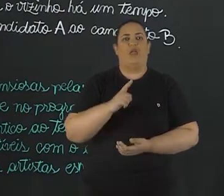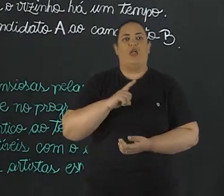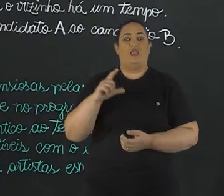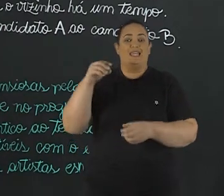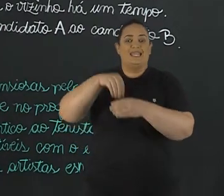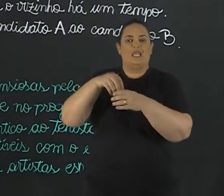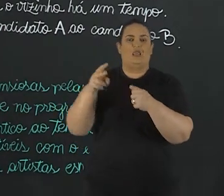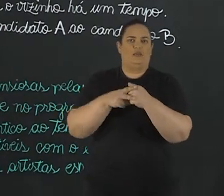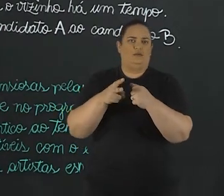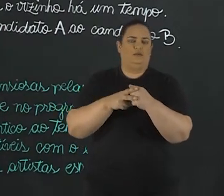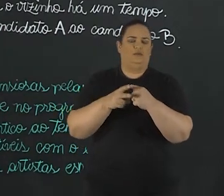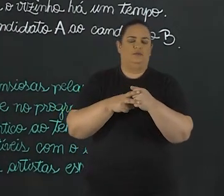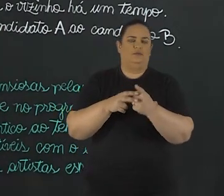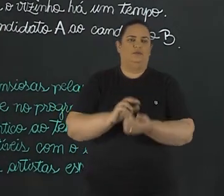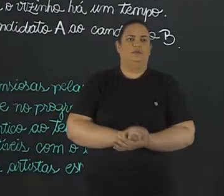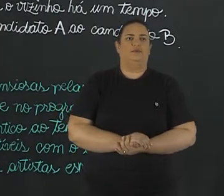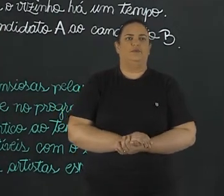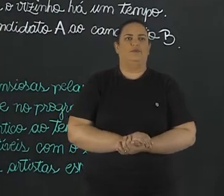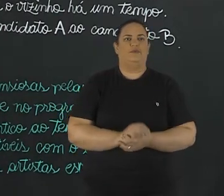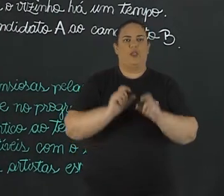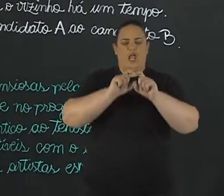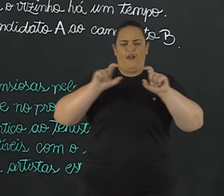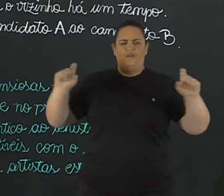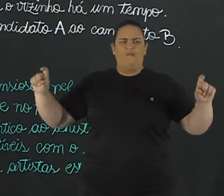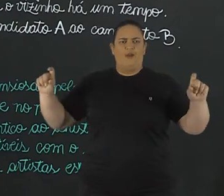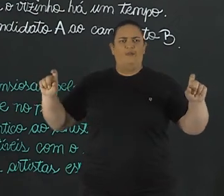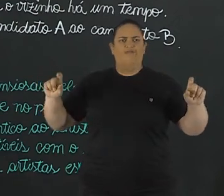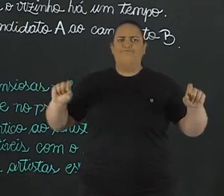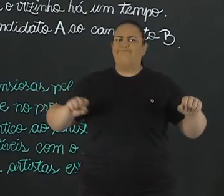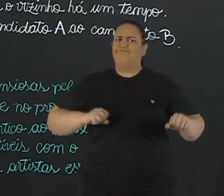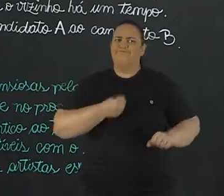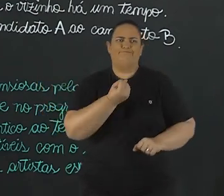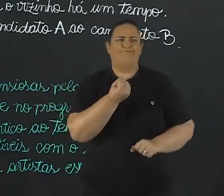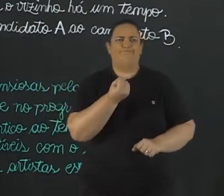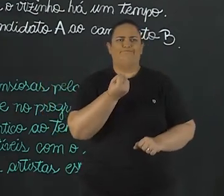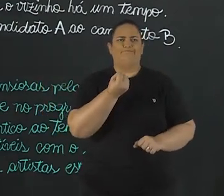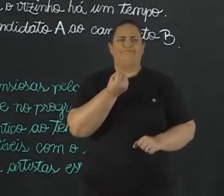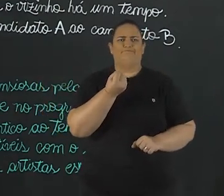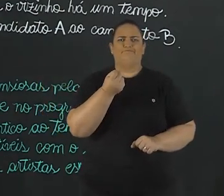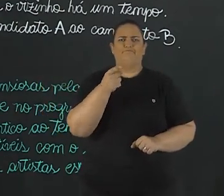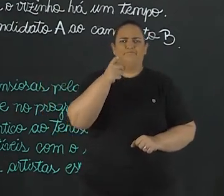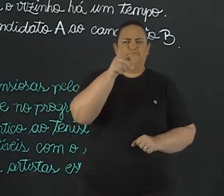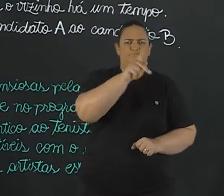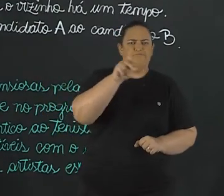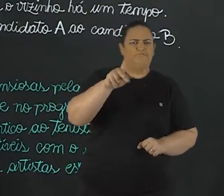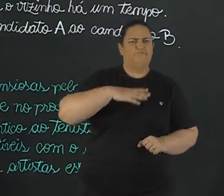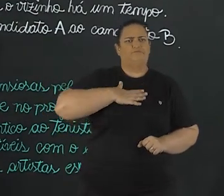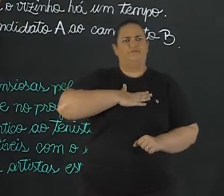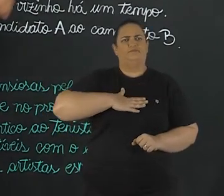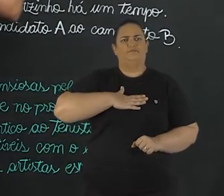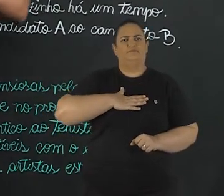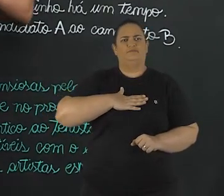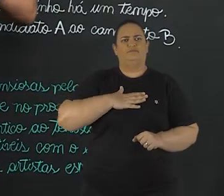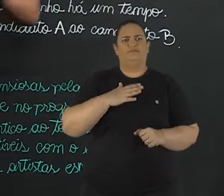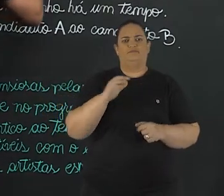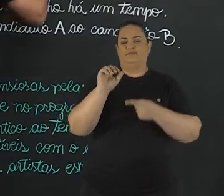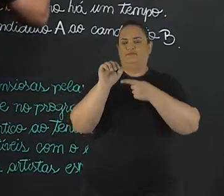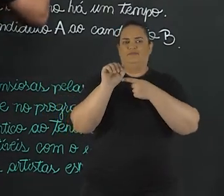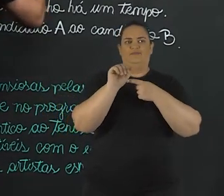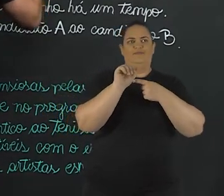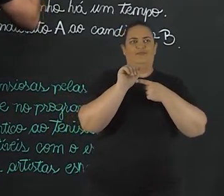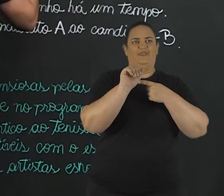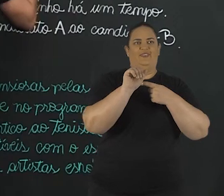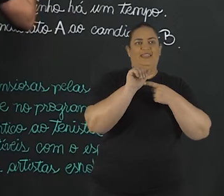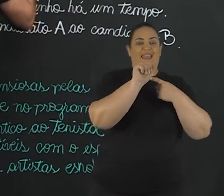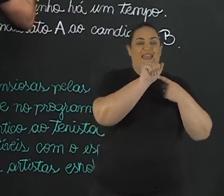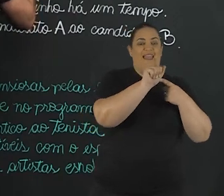do verbo acertar. É impossível agradar a esse professor. É impossível agradar